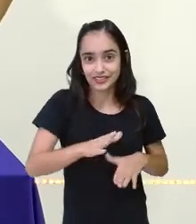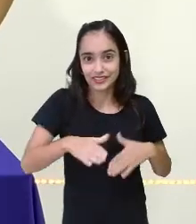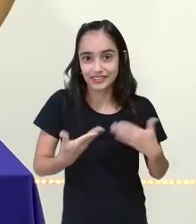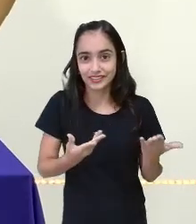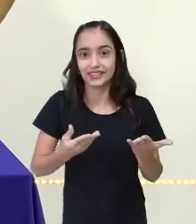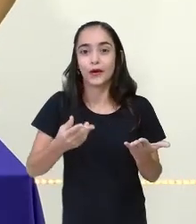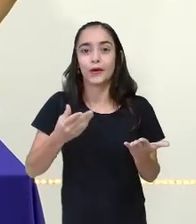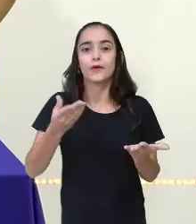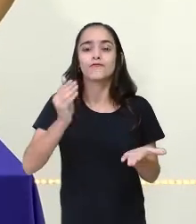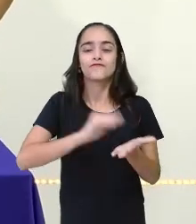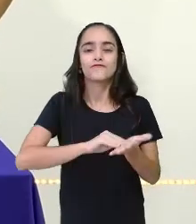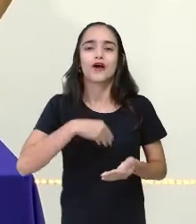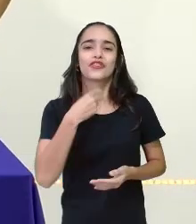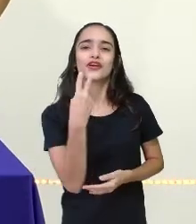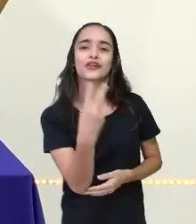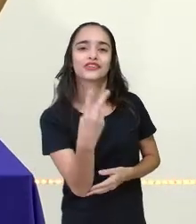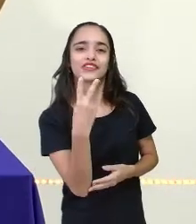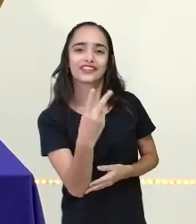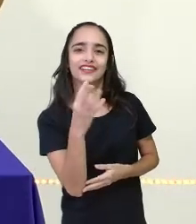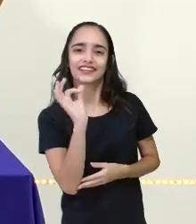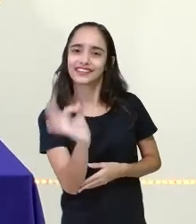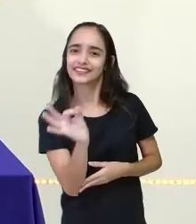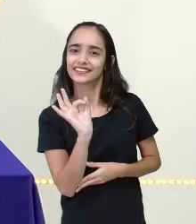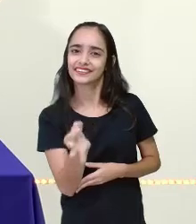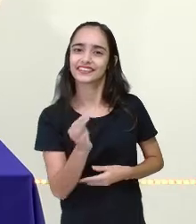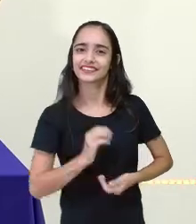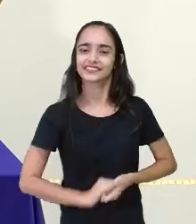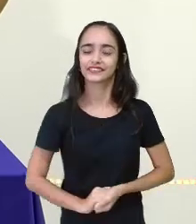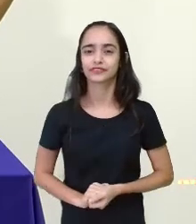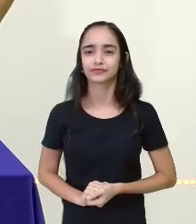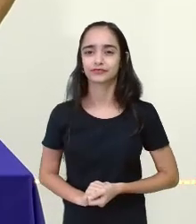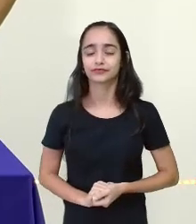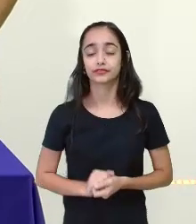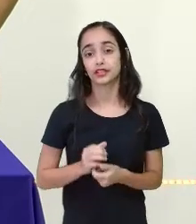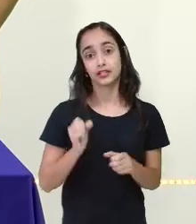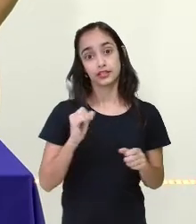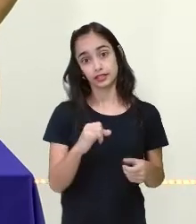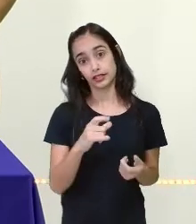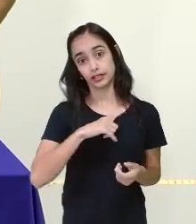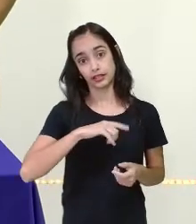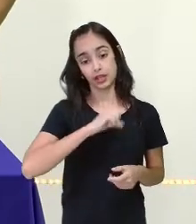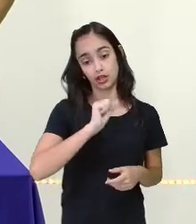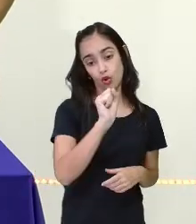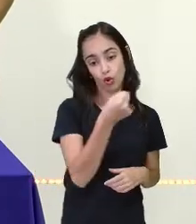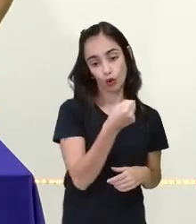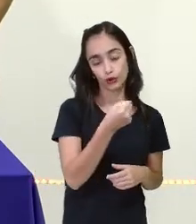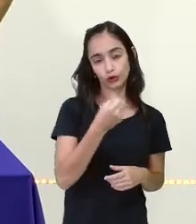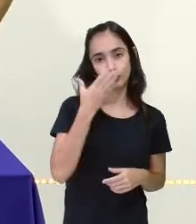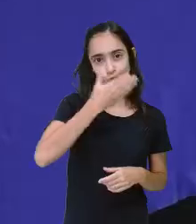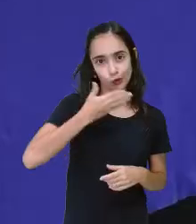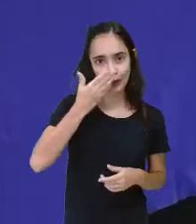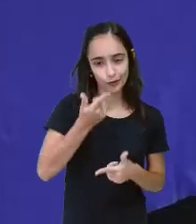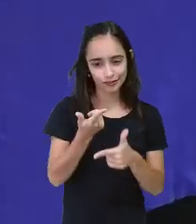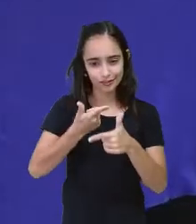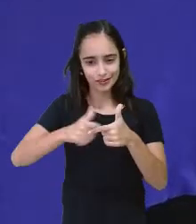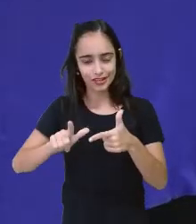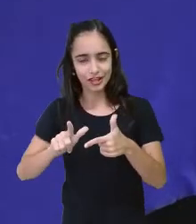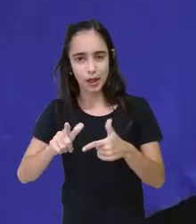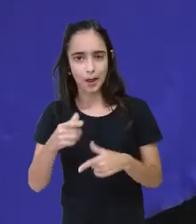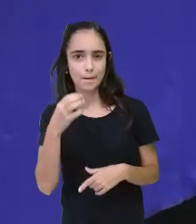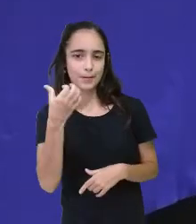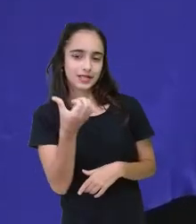restar 2 balinhas, né? Se for 8 balas para dividir por 6. Então, vou andar 2